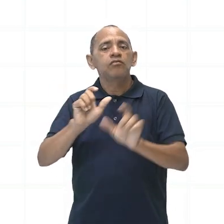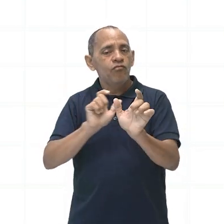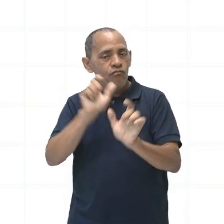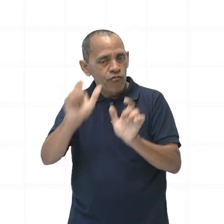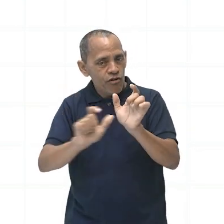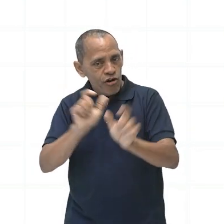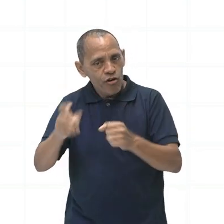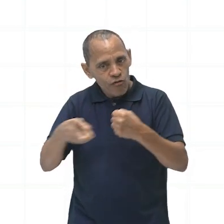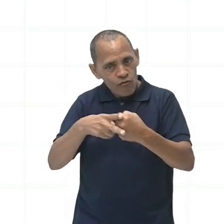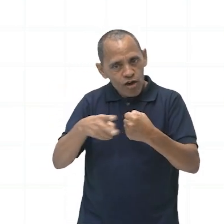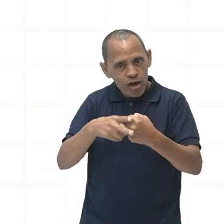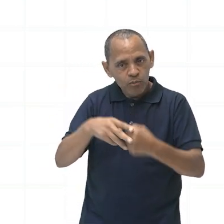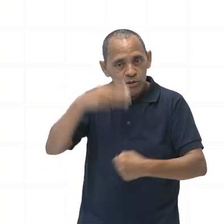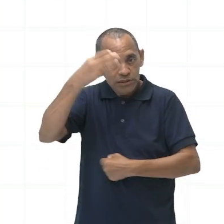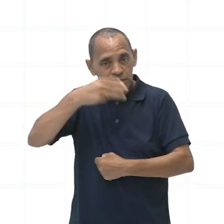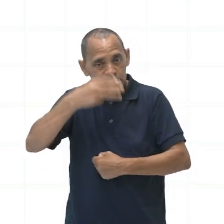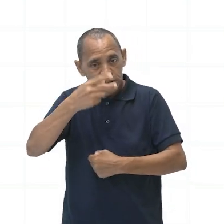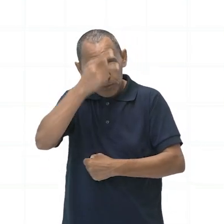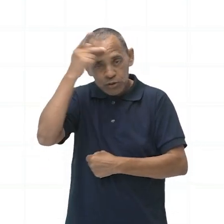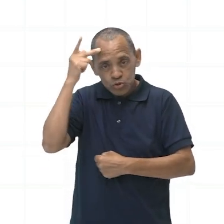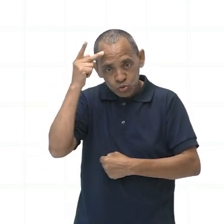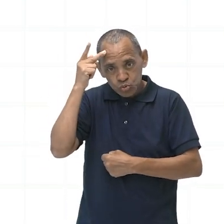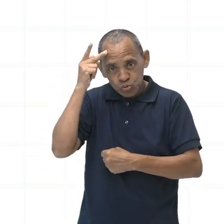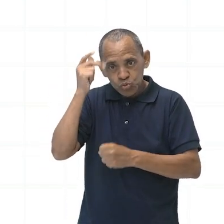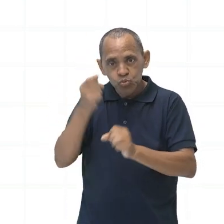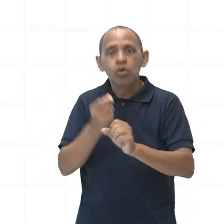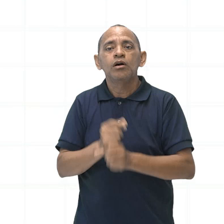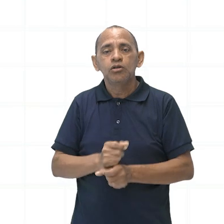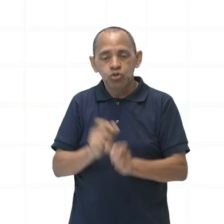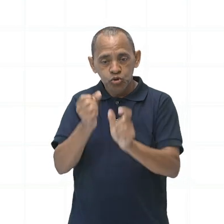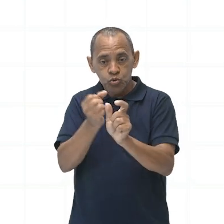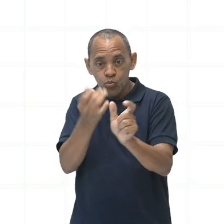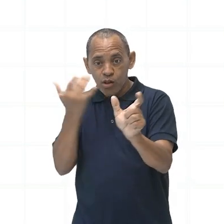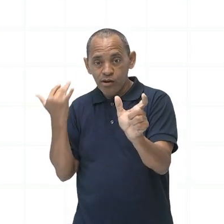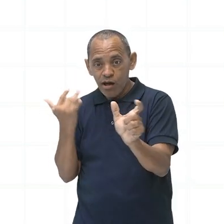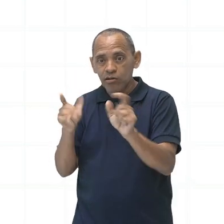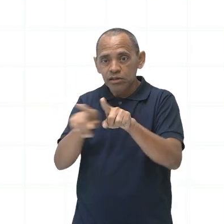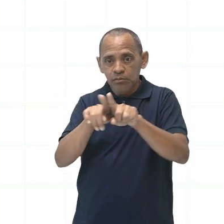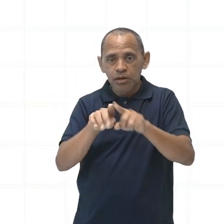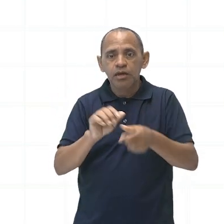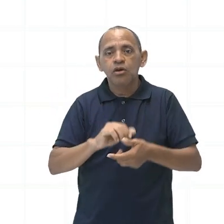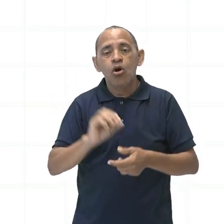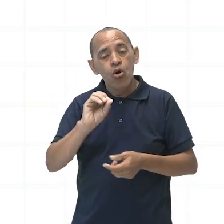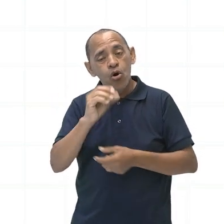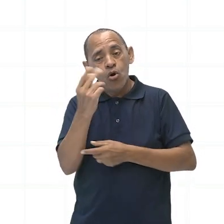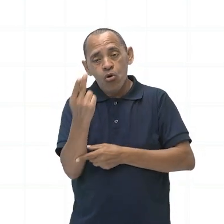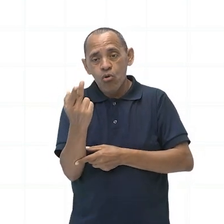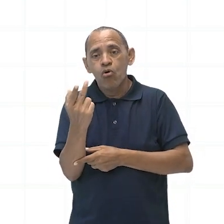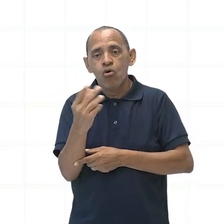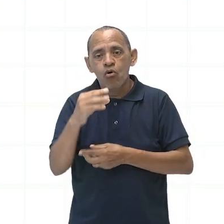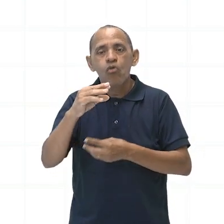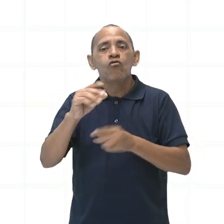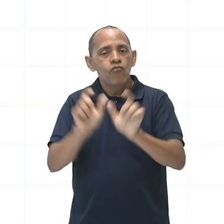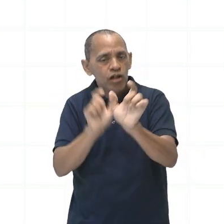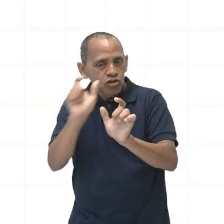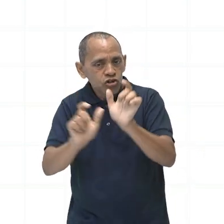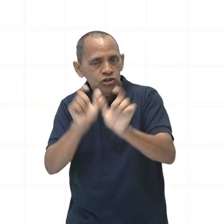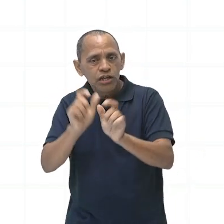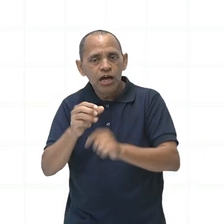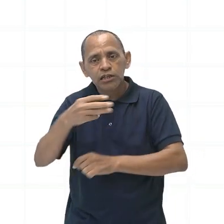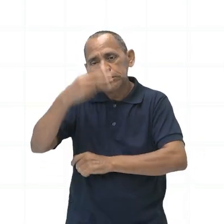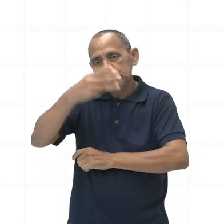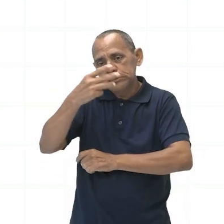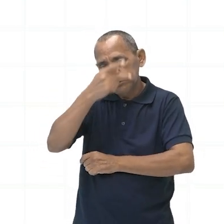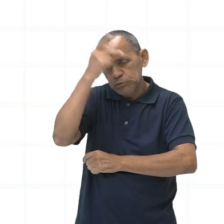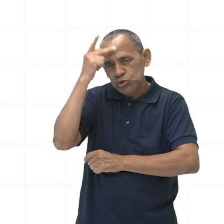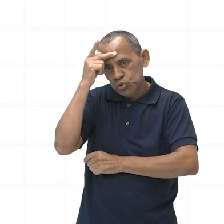terceira pessoa do plural, sem fazer referência ao sujeito, ou quando for flexionado na terceira pessoa do singular, acompanhado